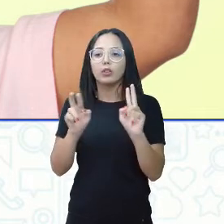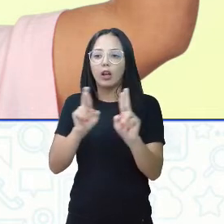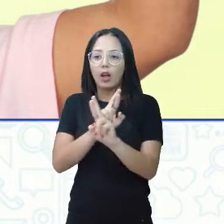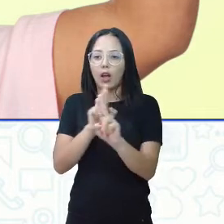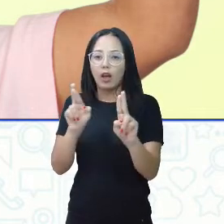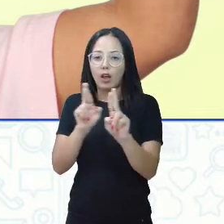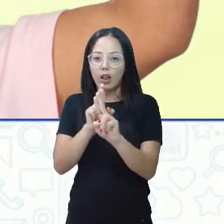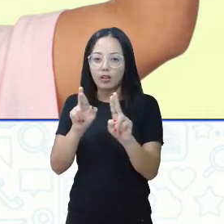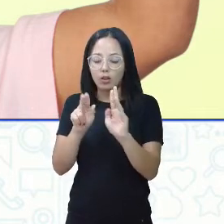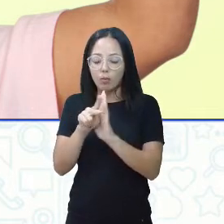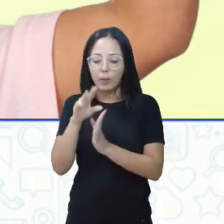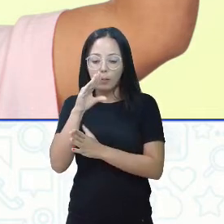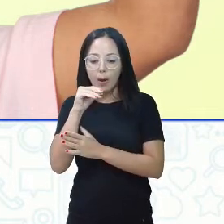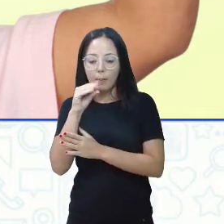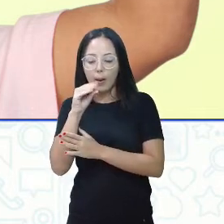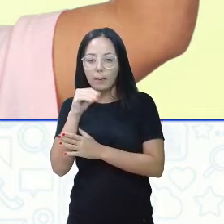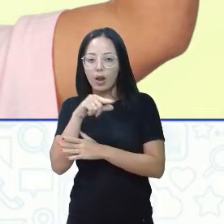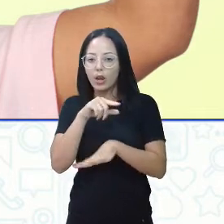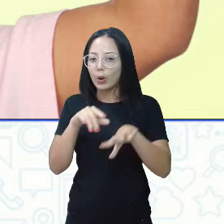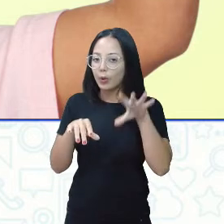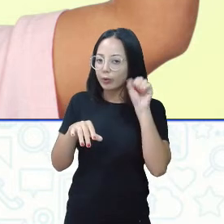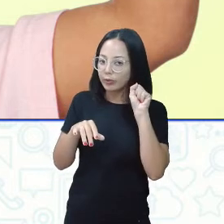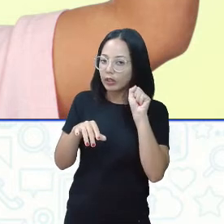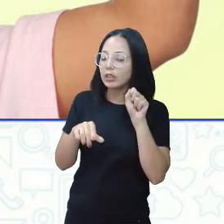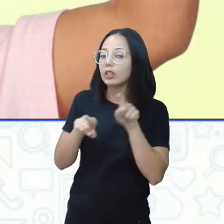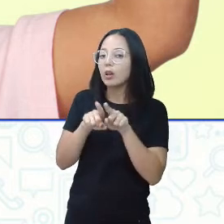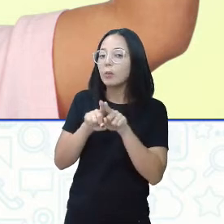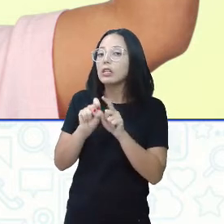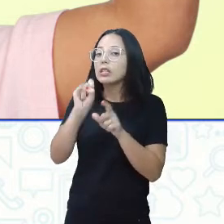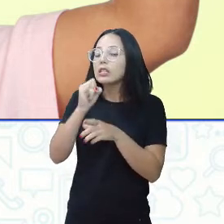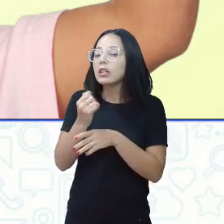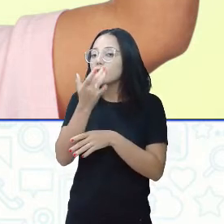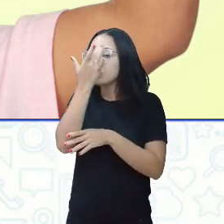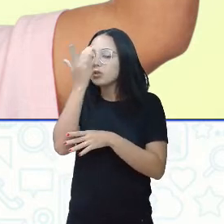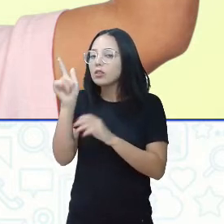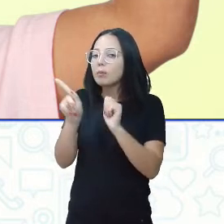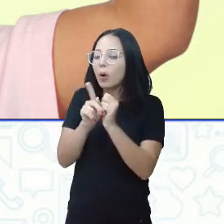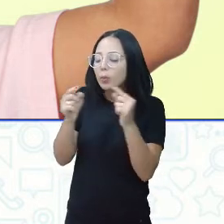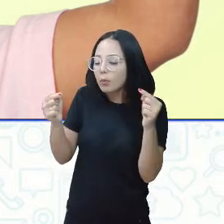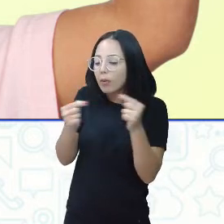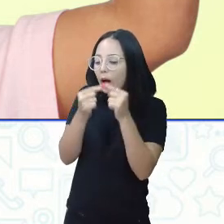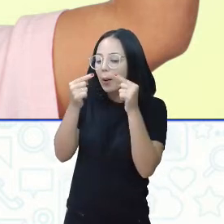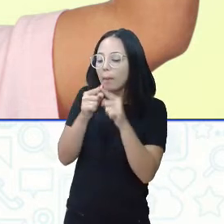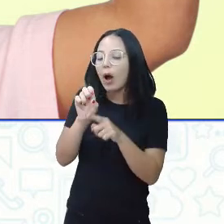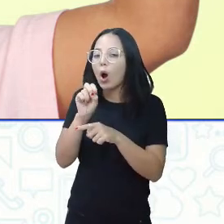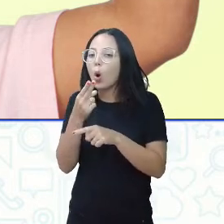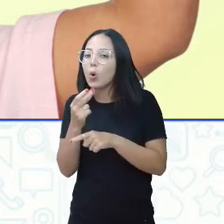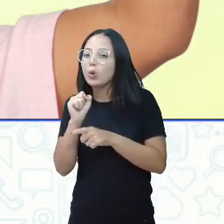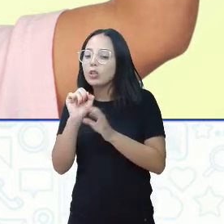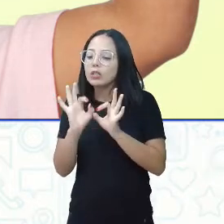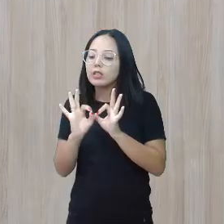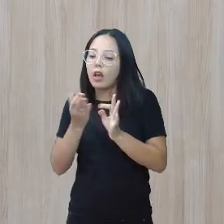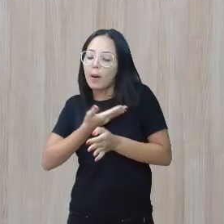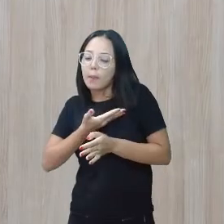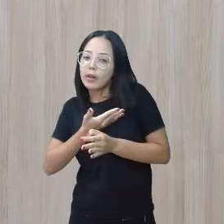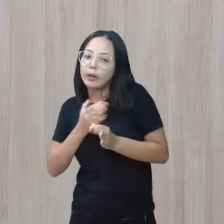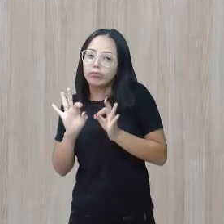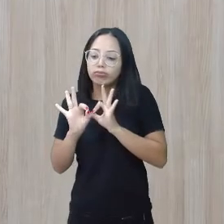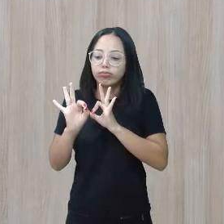relação falante-ouvinte, ou seja, se as pessoas são próximas ou se as pessoas são mais distantes, amigos